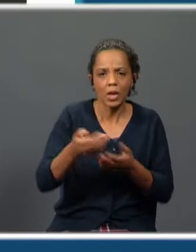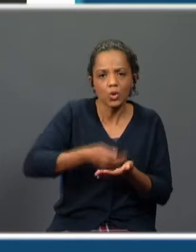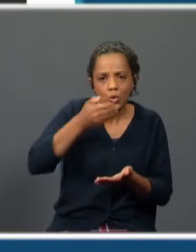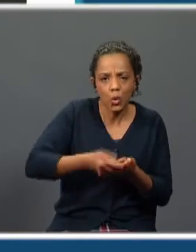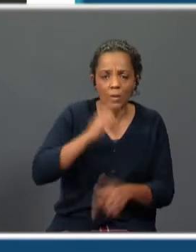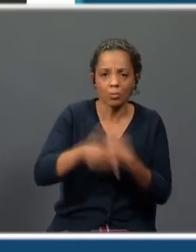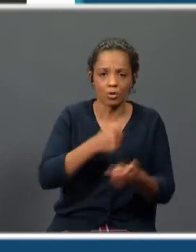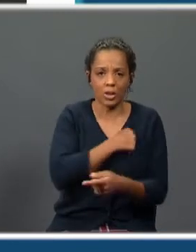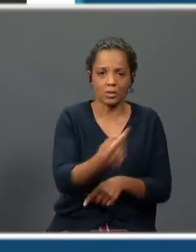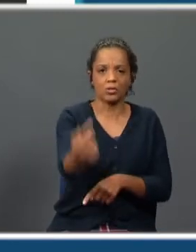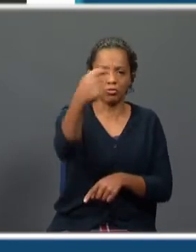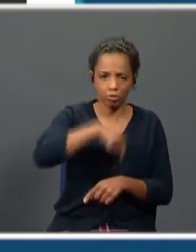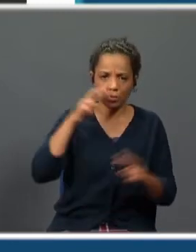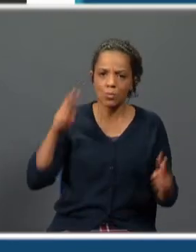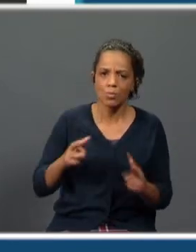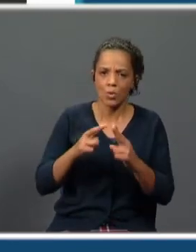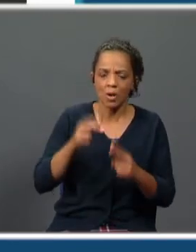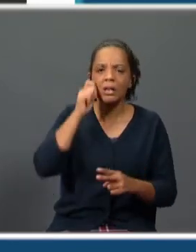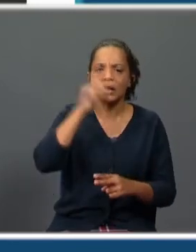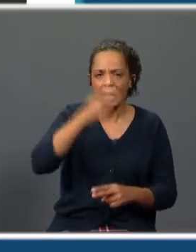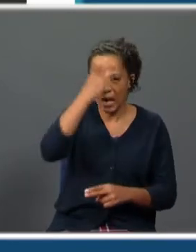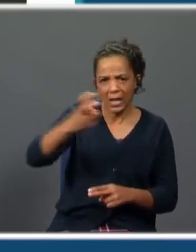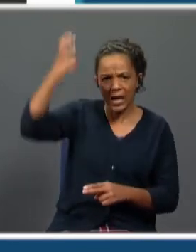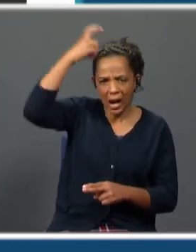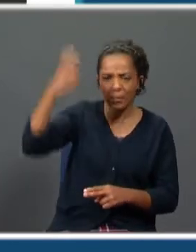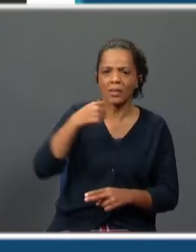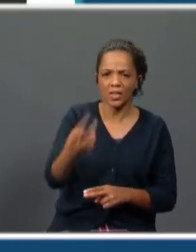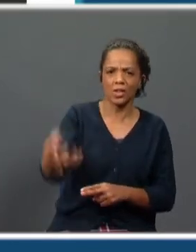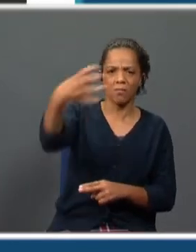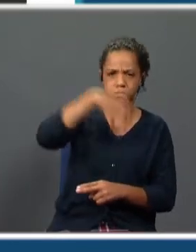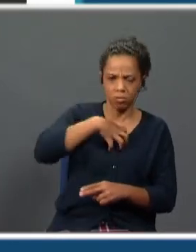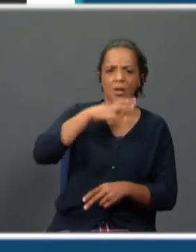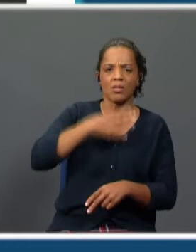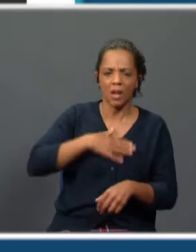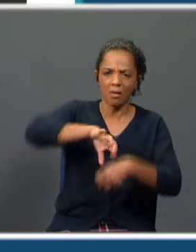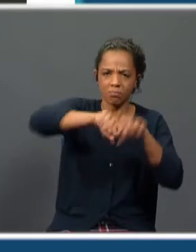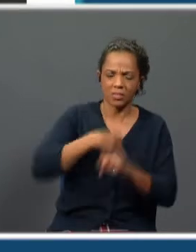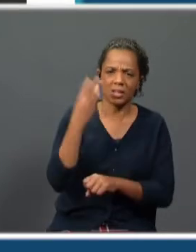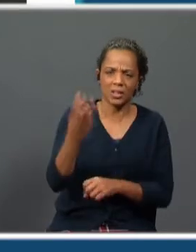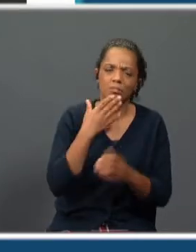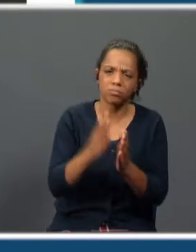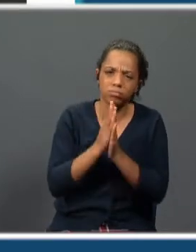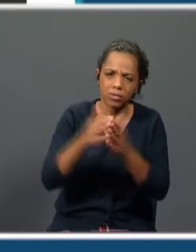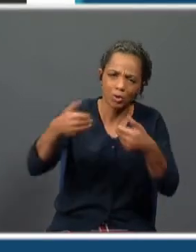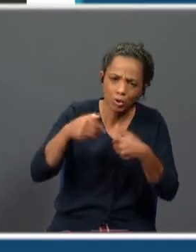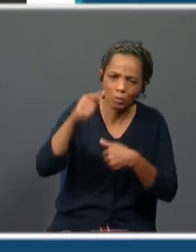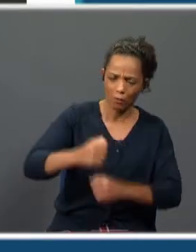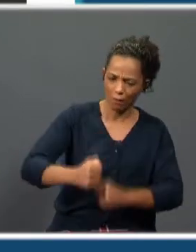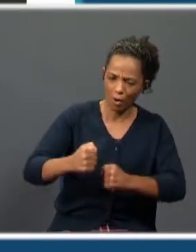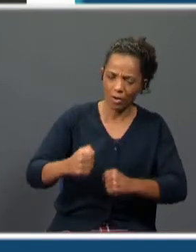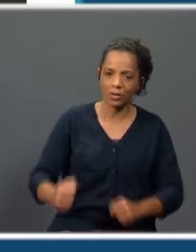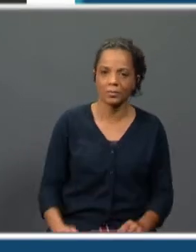quando voltei para casa encontrei lá a cabra cabrês que me salta em cima e me faz em três. Por favor, ajuda-me, tu que és